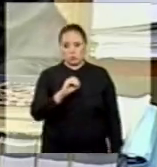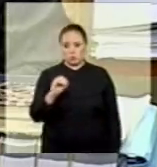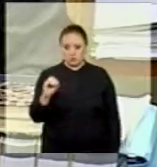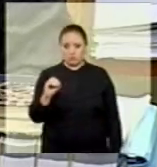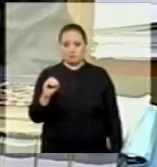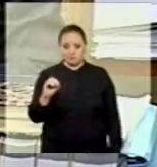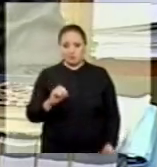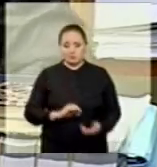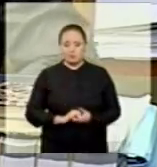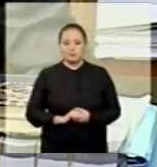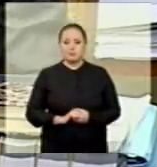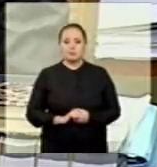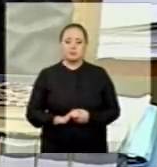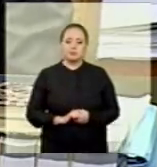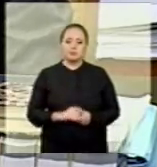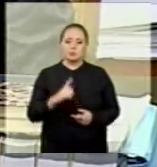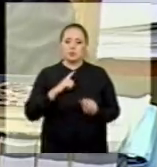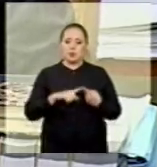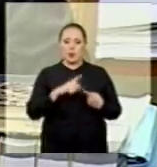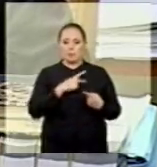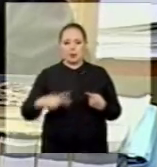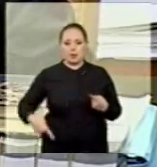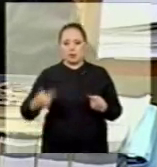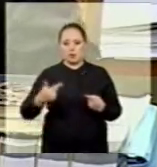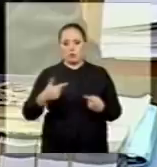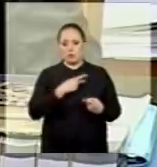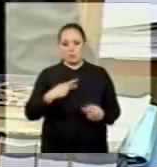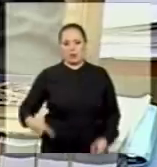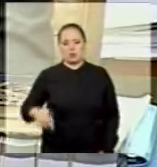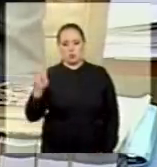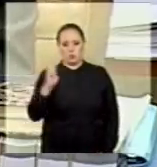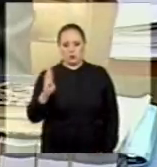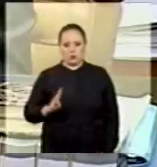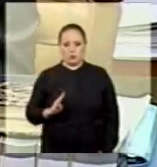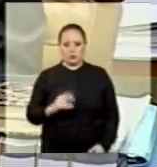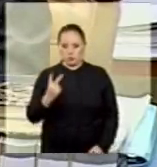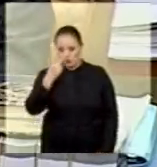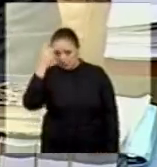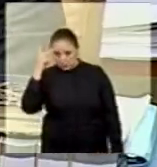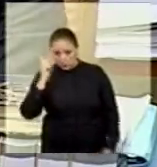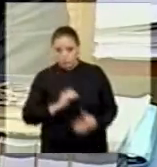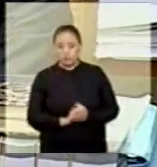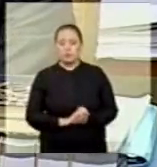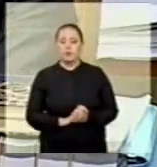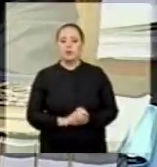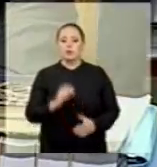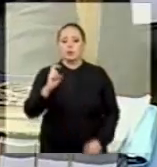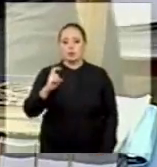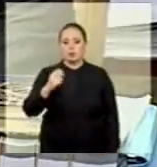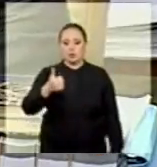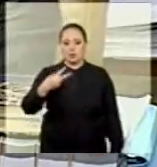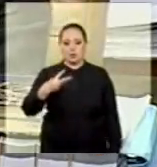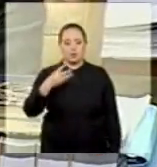Federal. Temos o presidente e o vice-presidente da República, 2 pessoas,